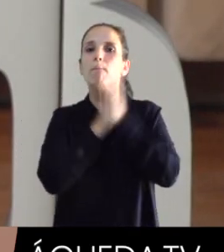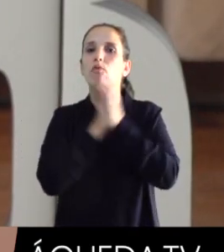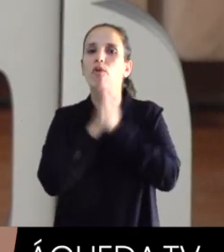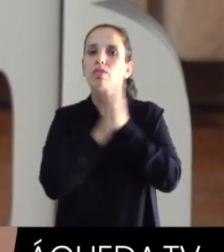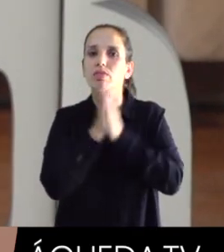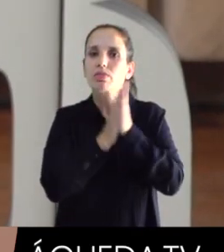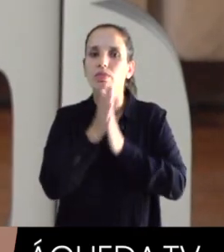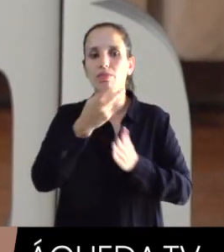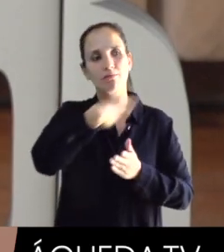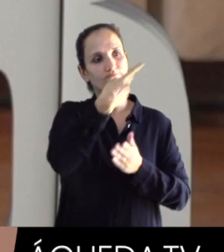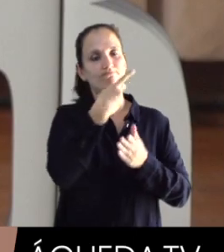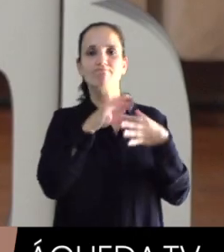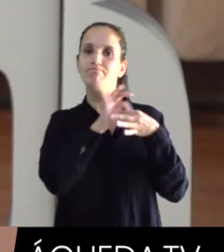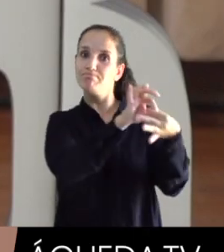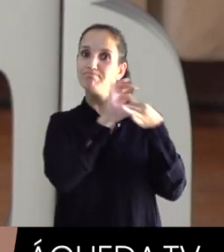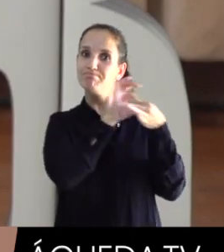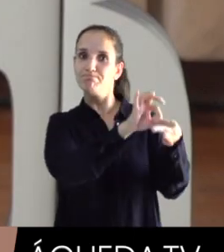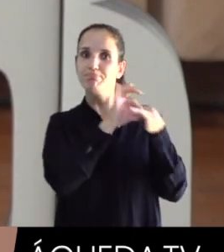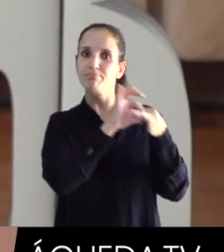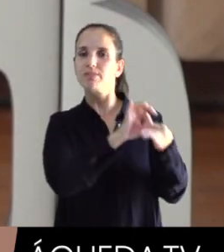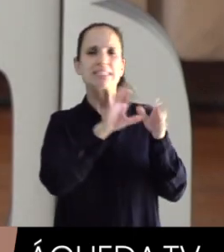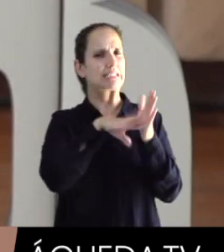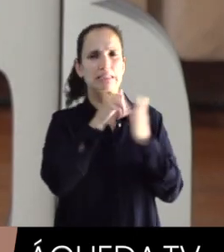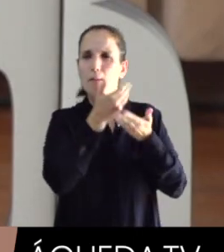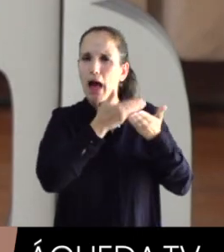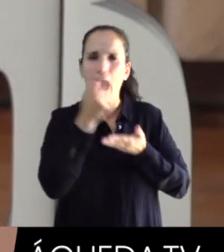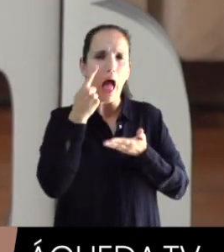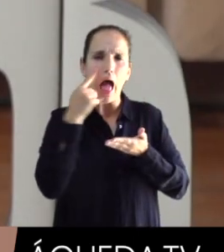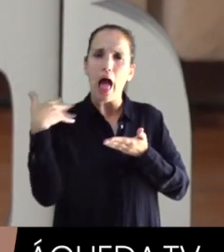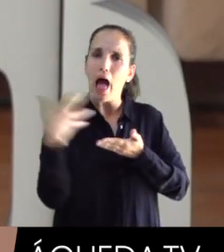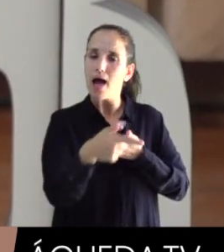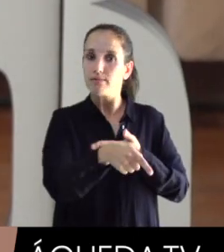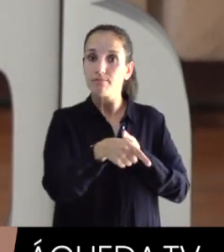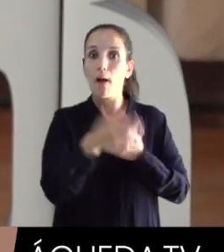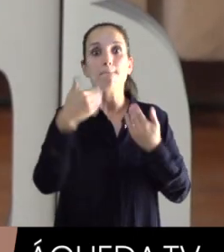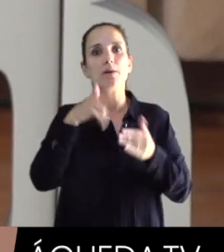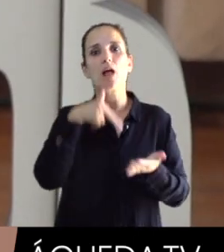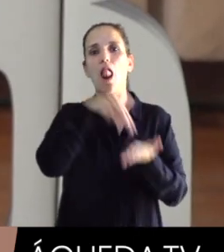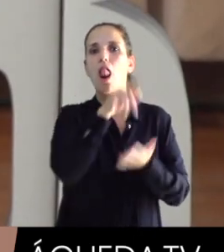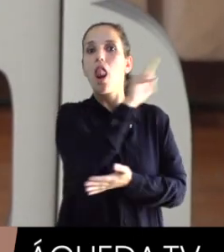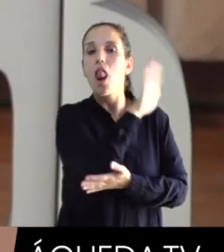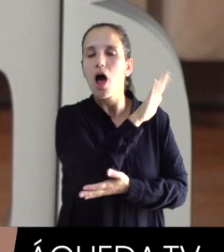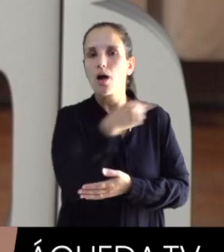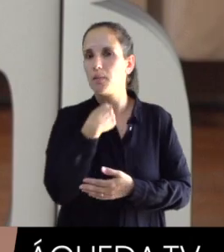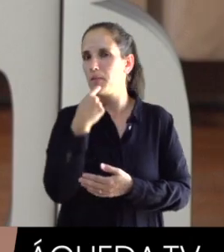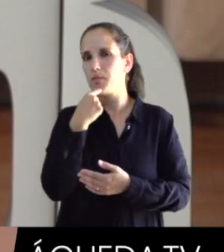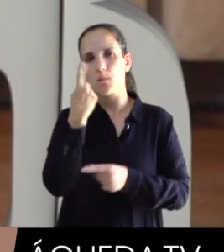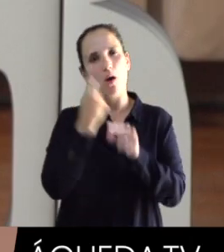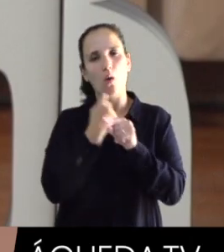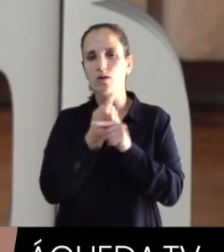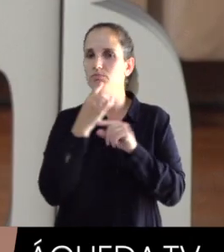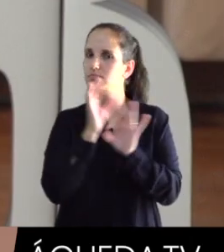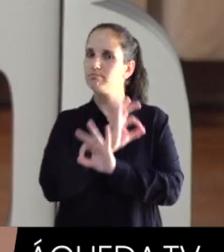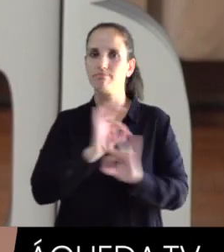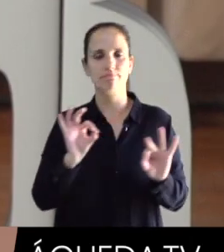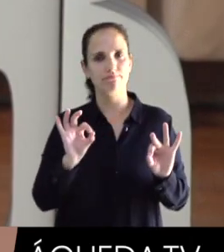o facto de sermos duas cidades germinadas, colaborarmos mais ativamente neste processo. Mas depois de lá estar, percebi uma coisa fantástica,